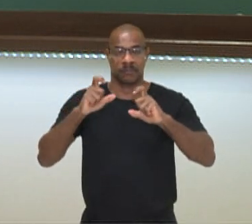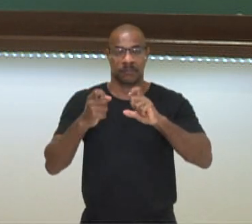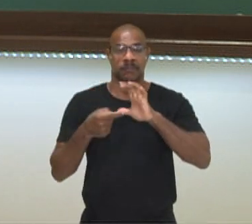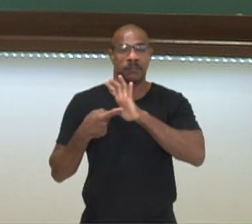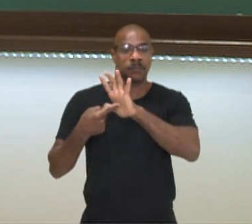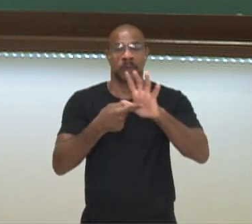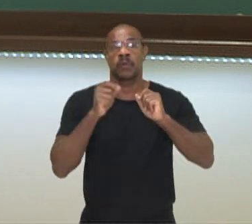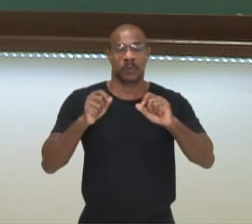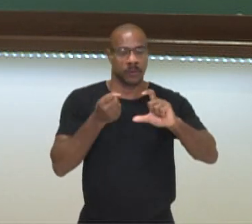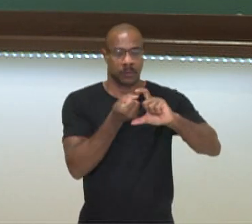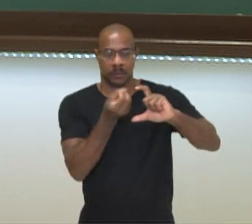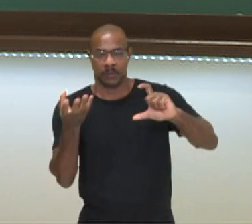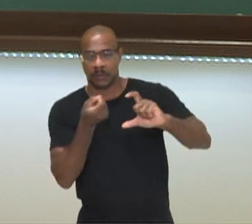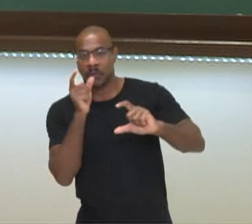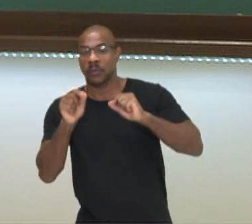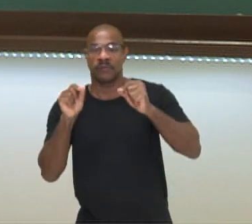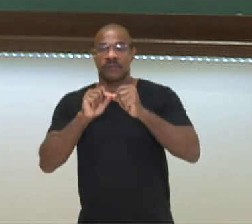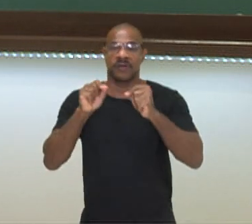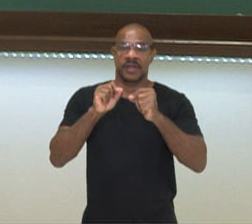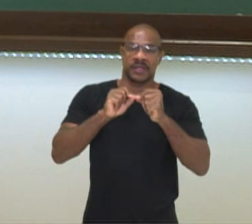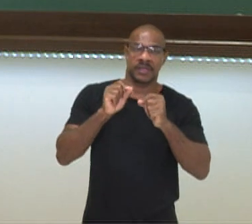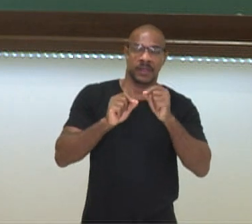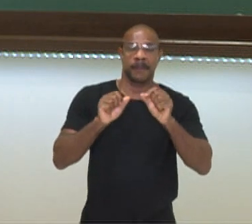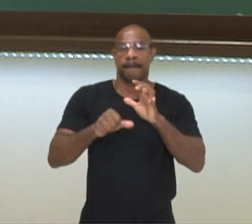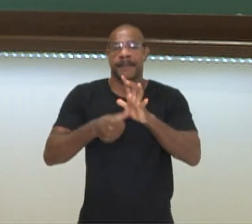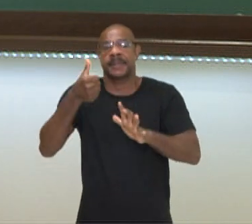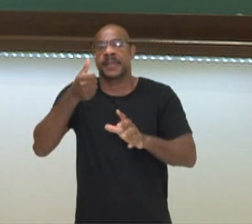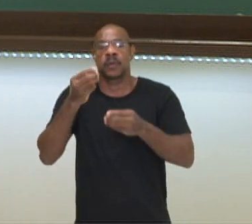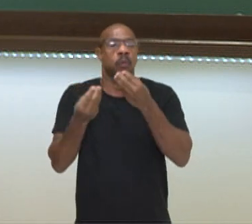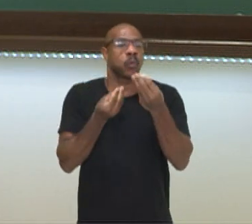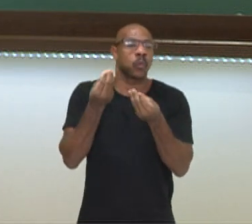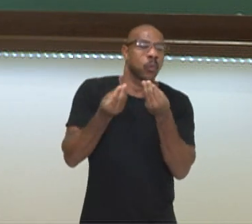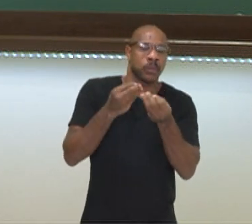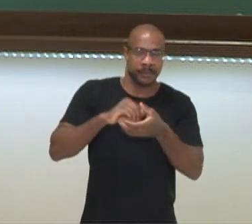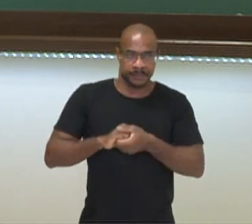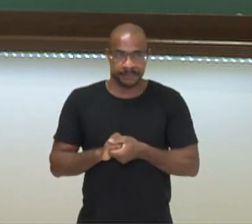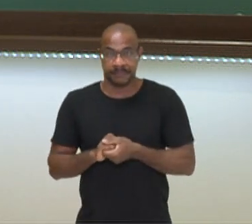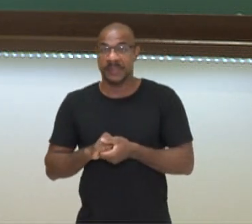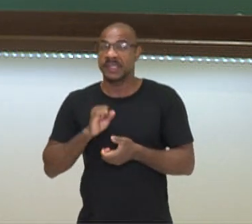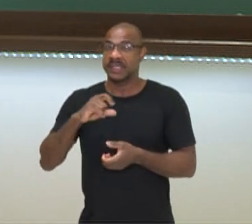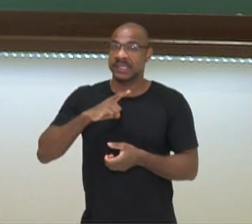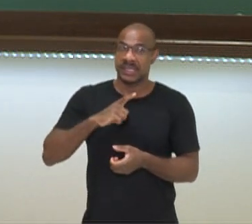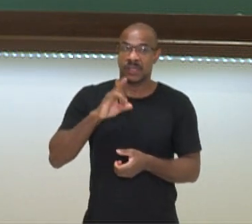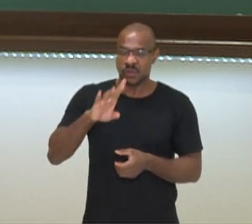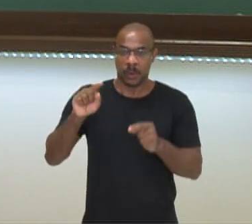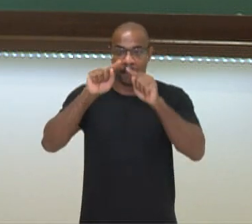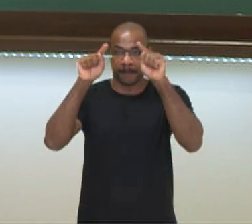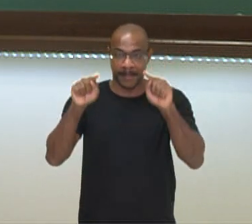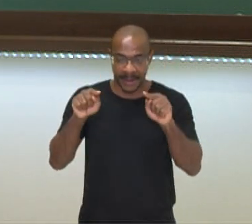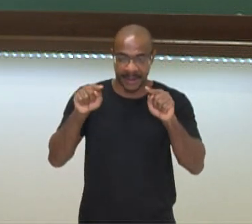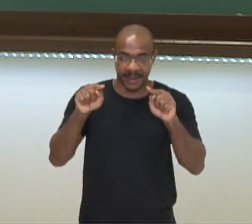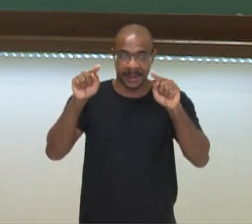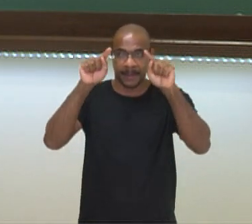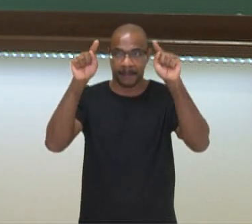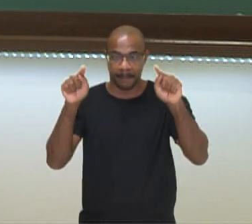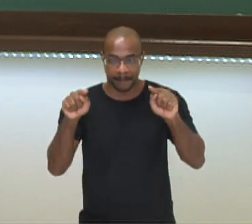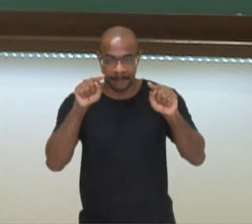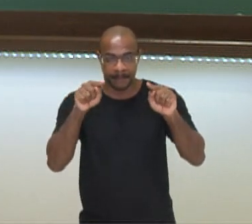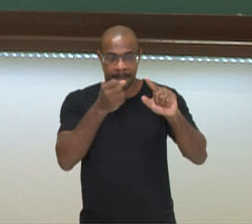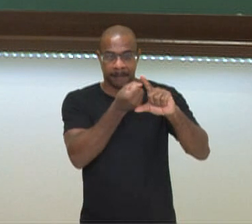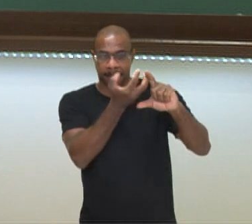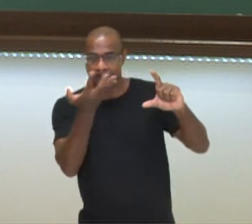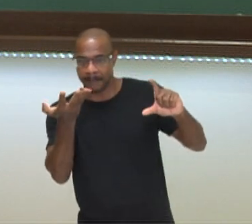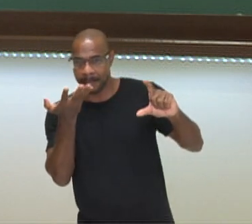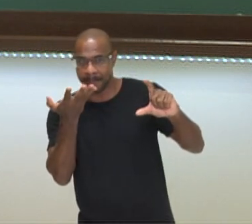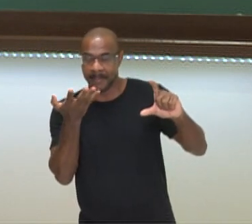expressão numérica do que eu vou ter como prioridade. Então, se eu tenho só parênteses na minha expressão